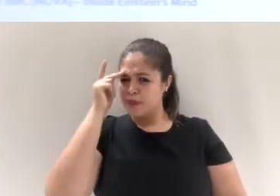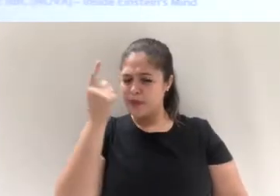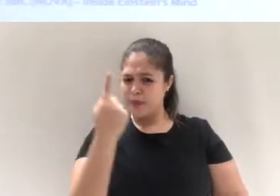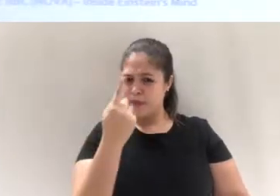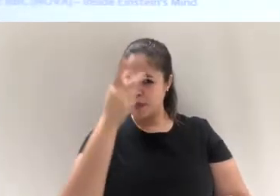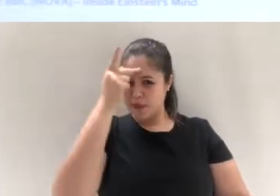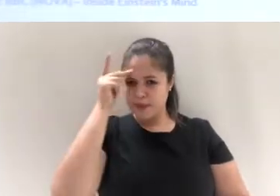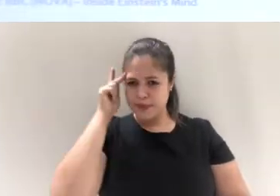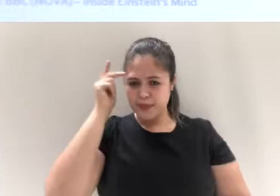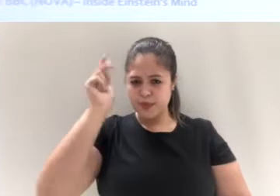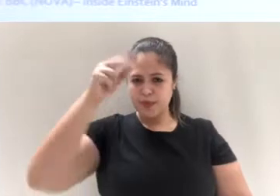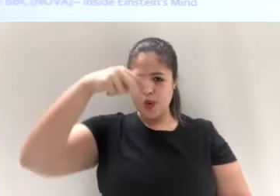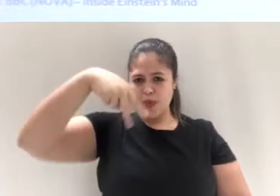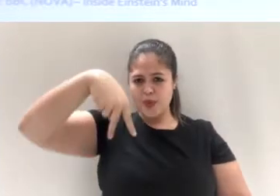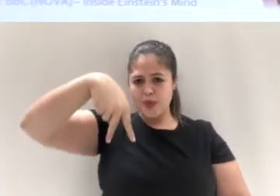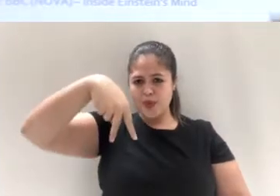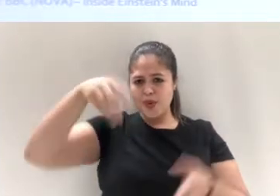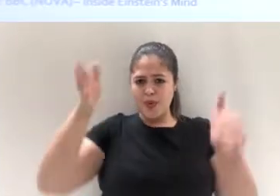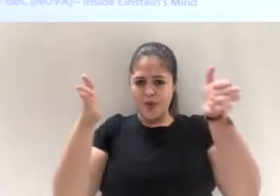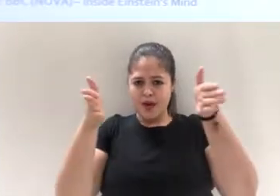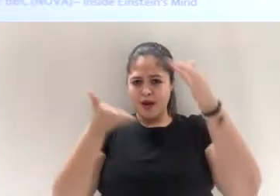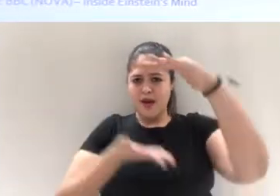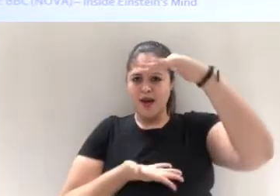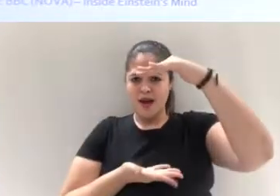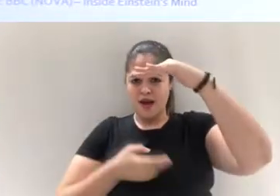pessoa dentro de uma caixa